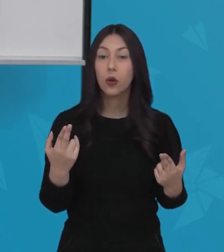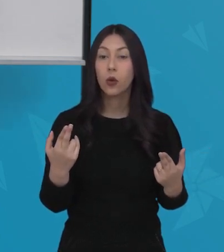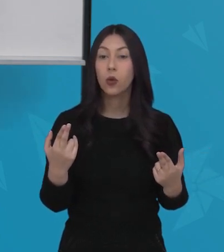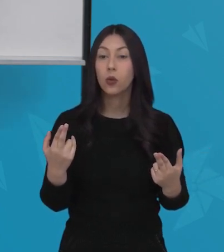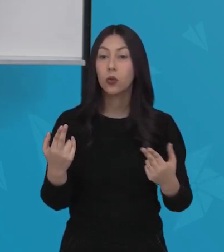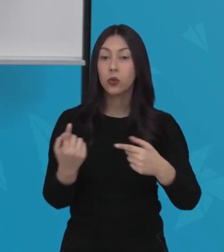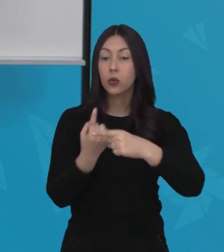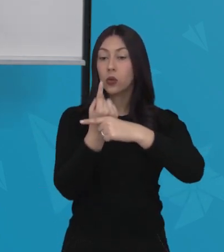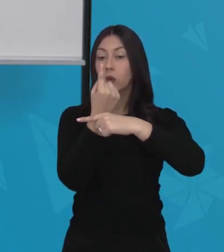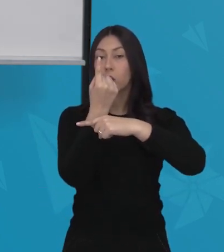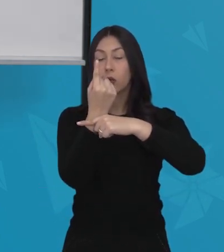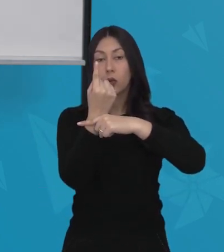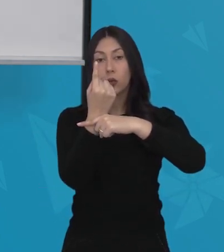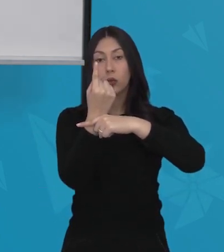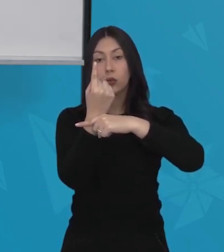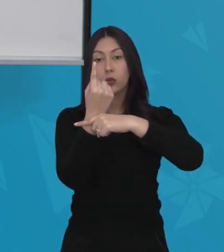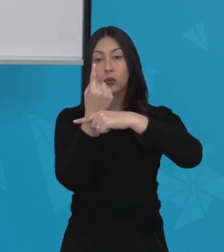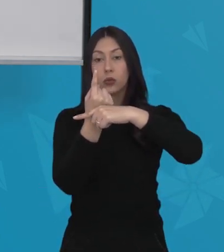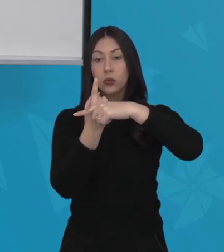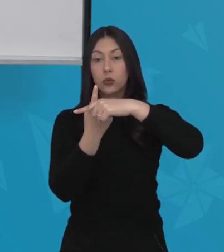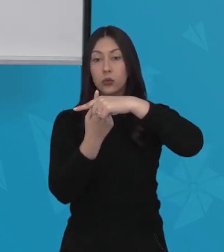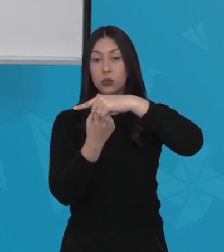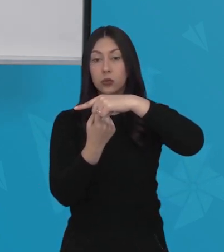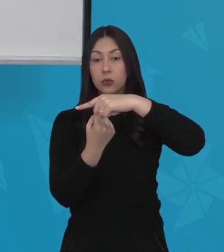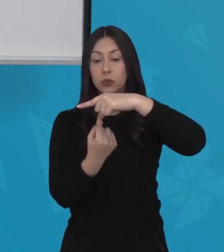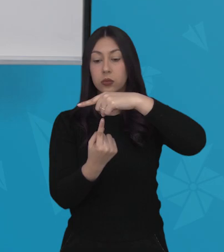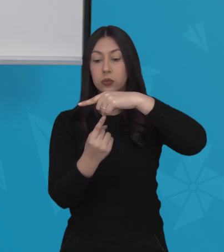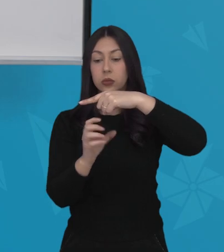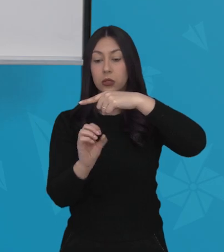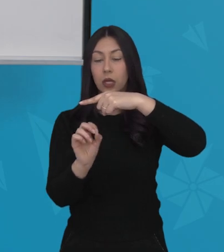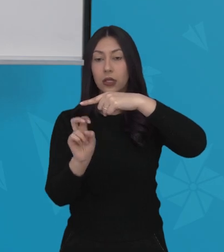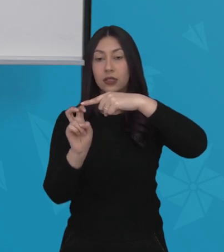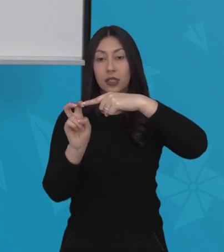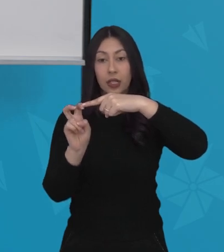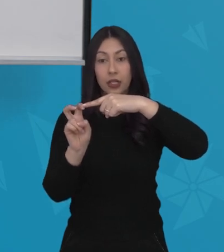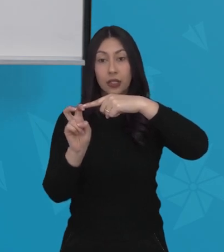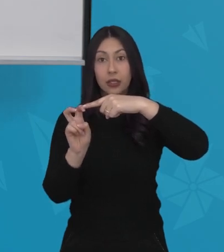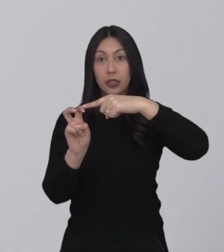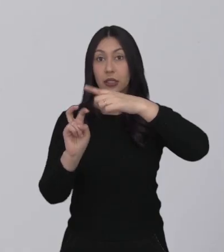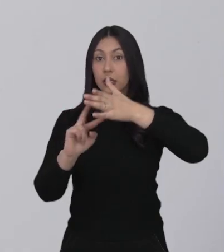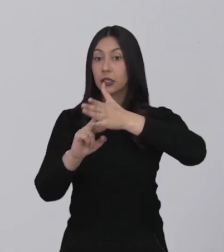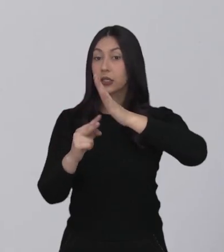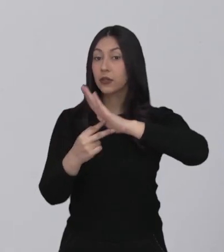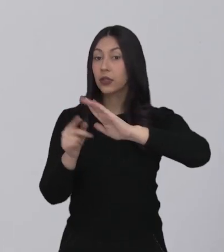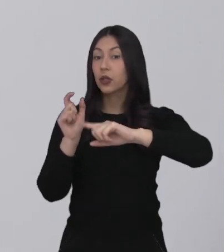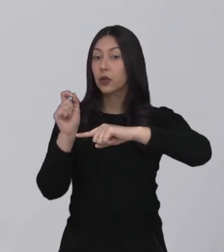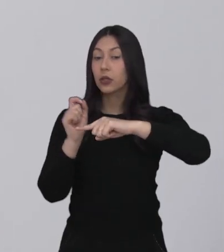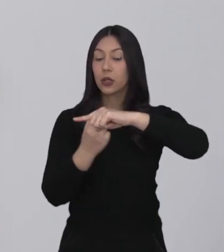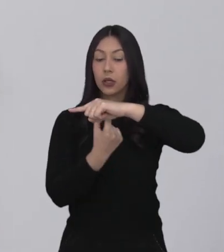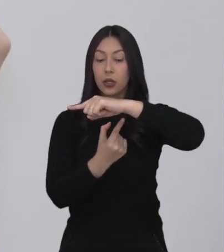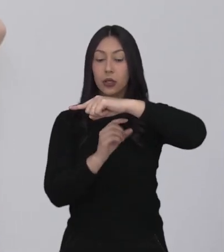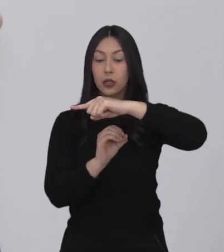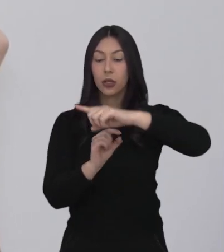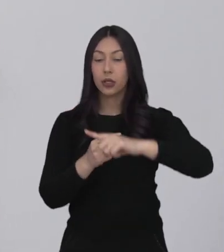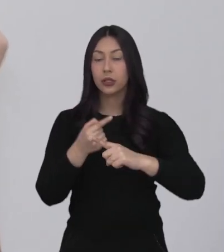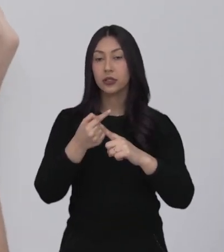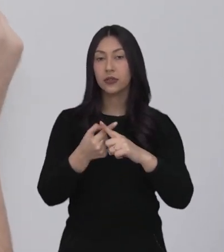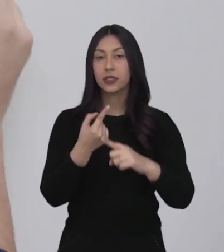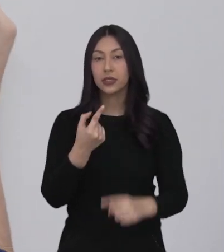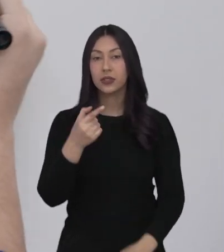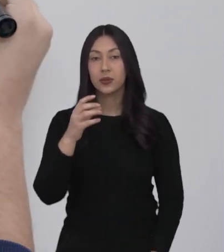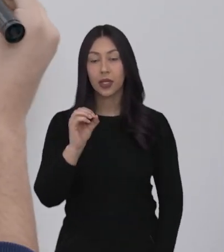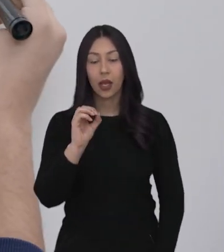1 dividido por aquilo que a gente viu agora há pouco. Pelo 10 à quinta normalmente. O 10 à quinta é o quê? É o 10 vezes